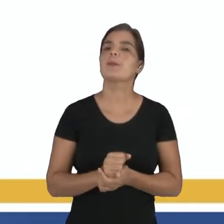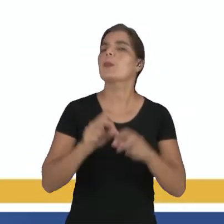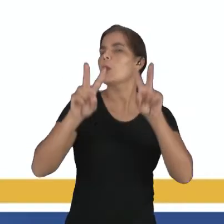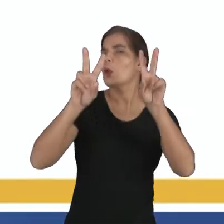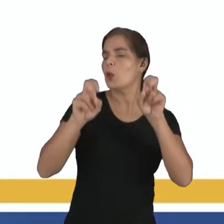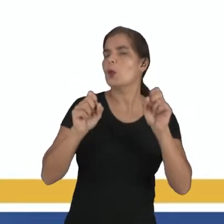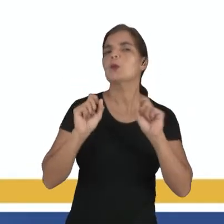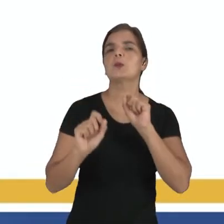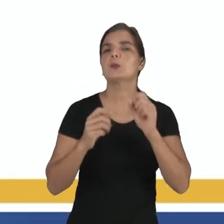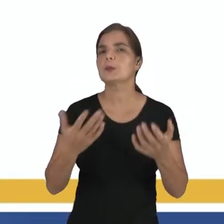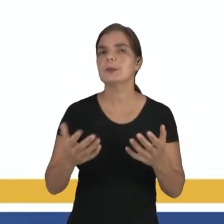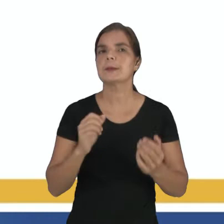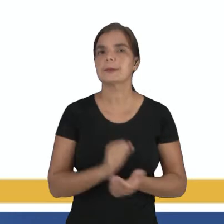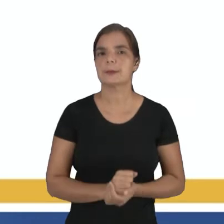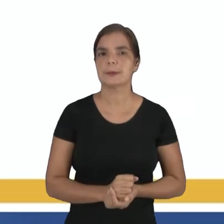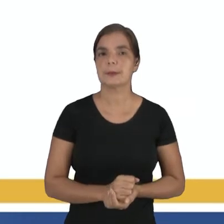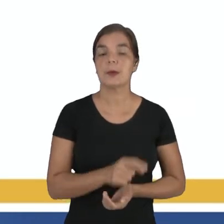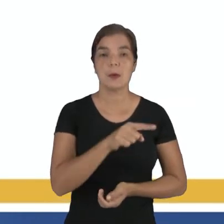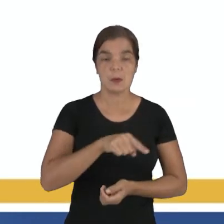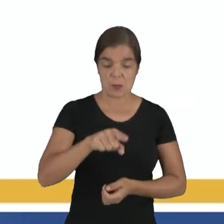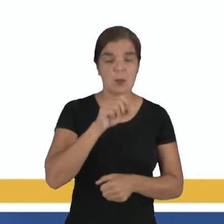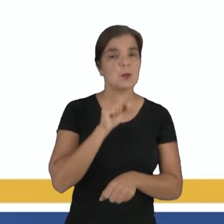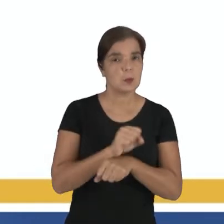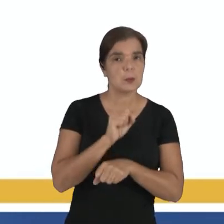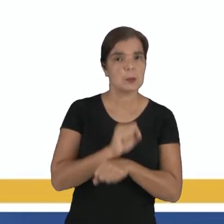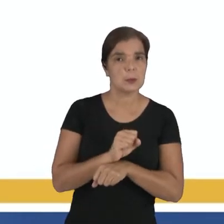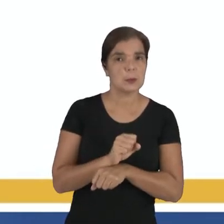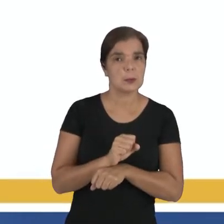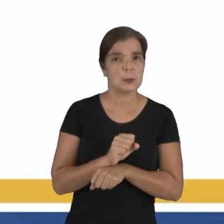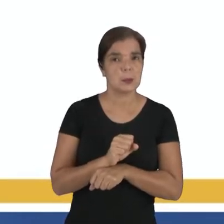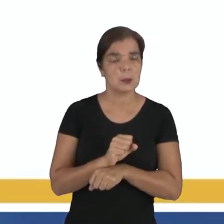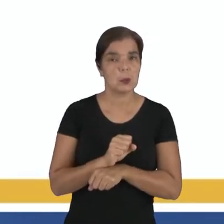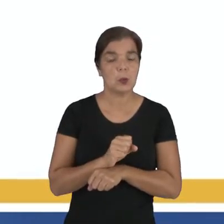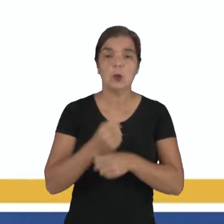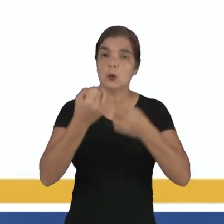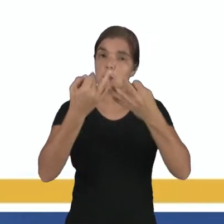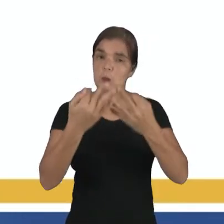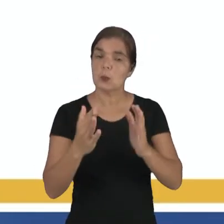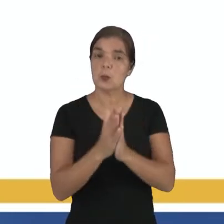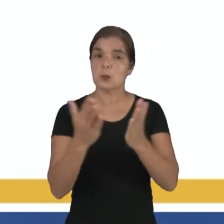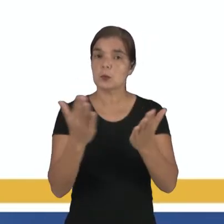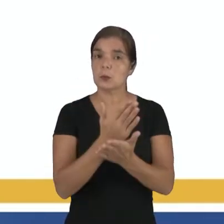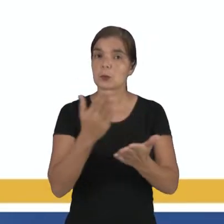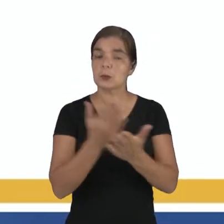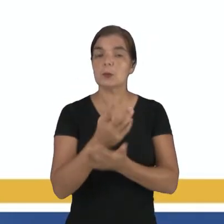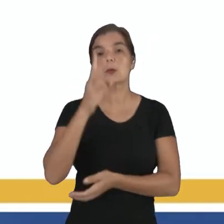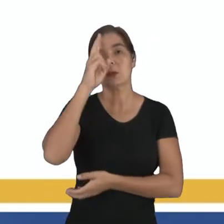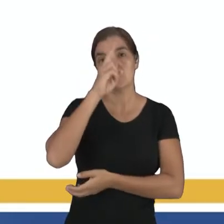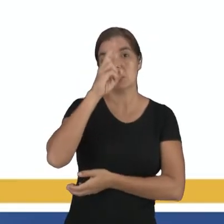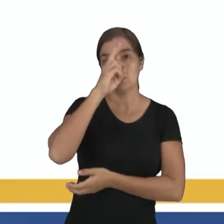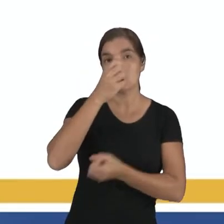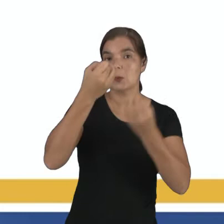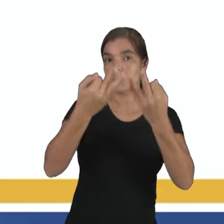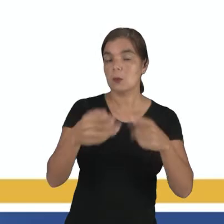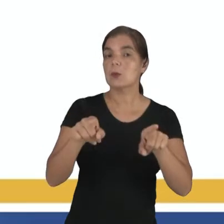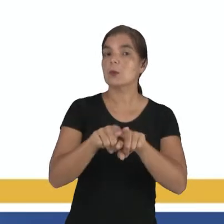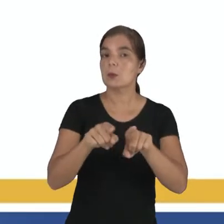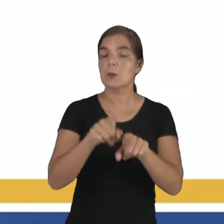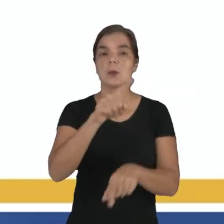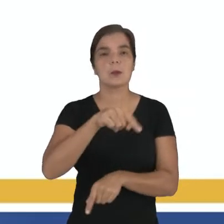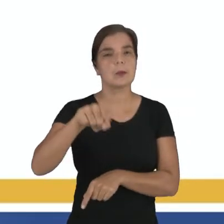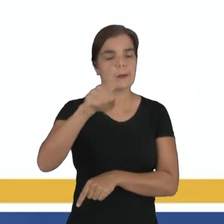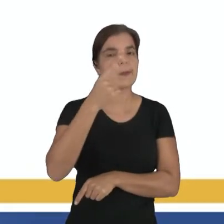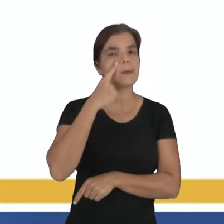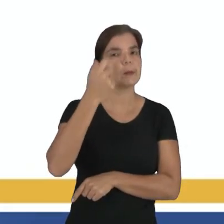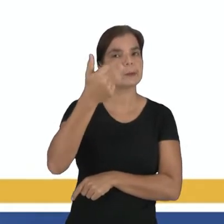título tratou o que você esperava no enredo do livro, no enredo da história? Então você vai